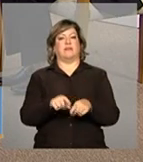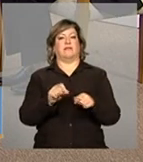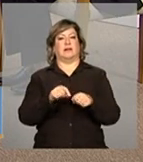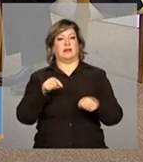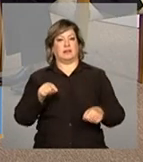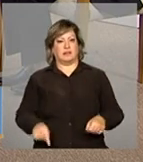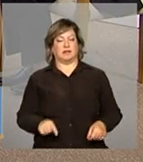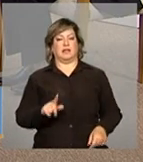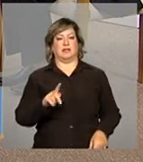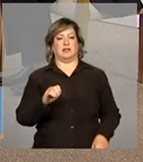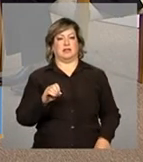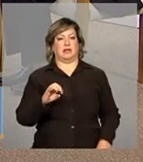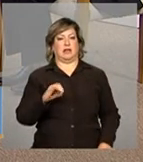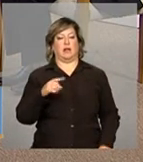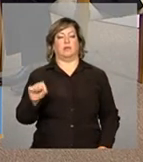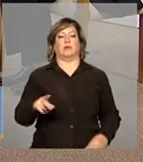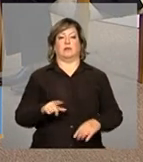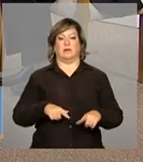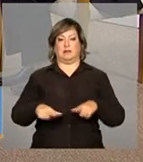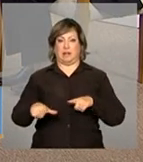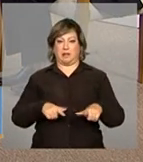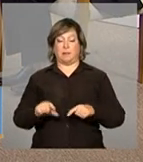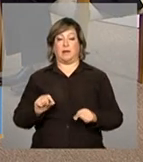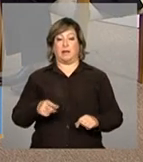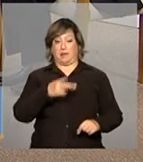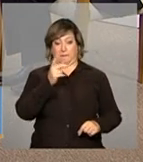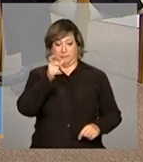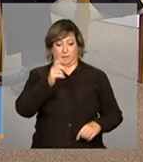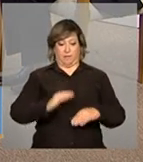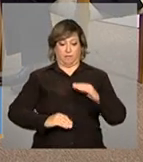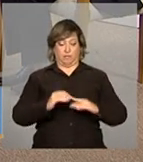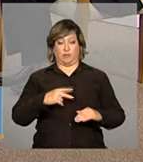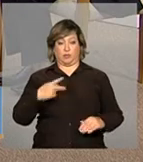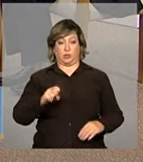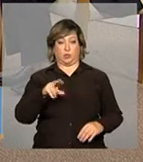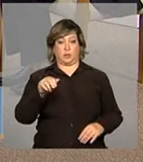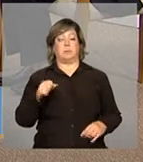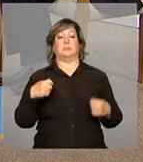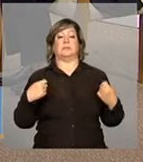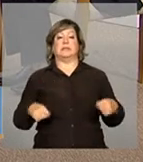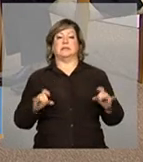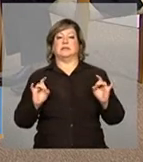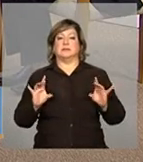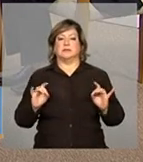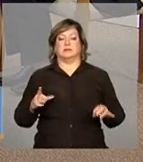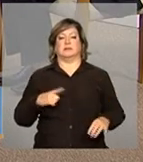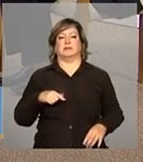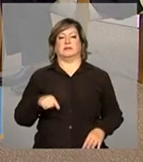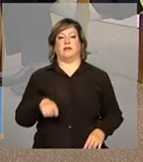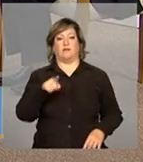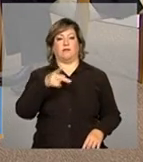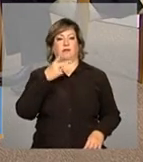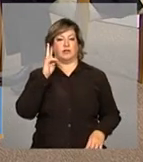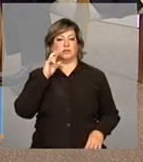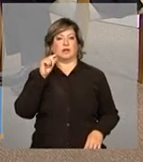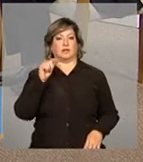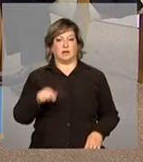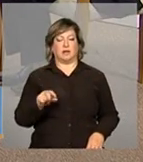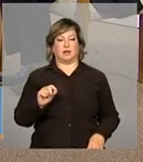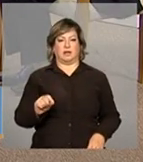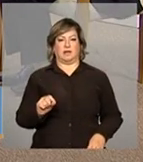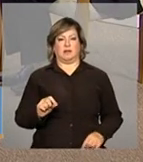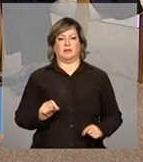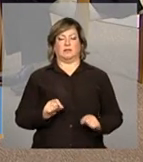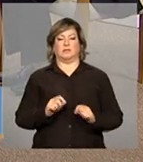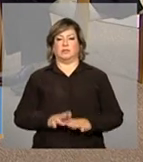da gestão do trabalho e o profissional do o perfil o profissional precisa ir aí você me colocou essa pergunta controle dessa energia de